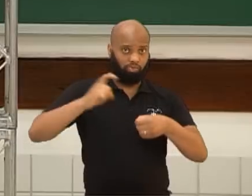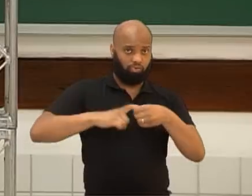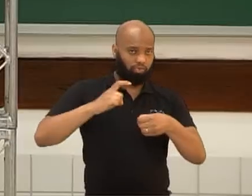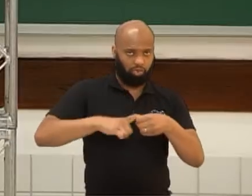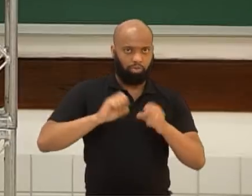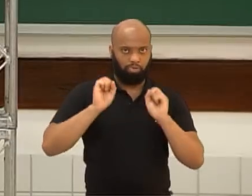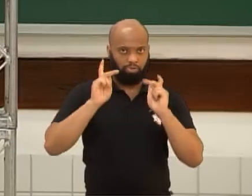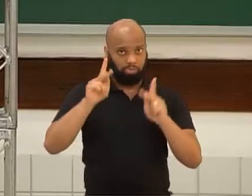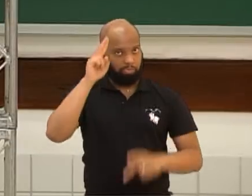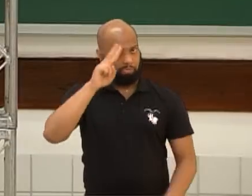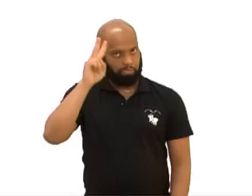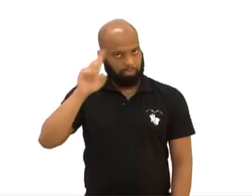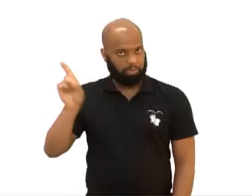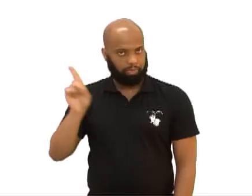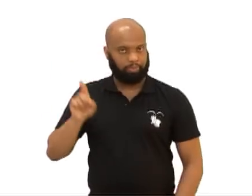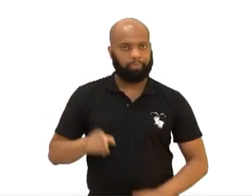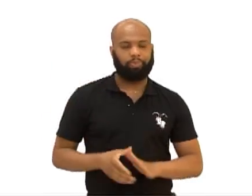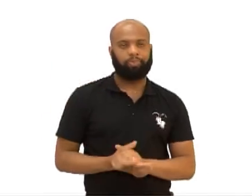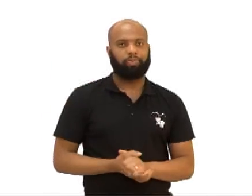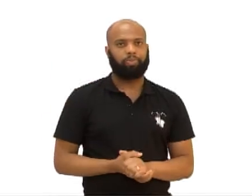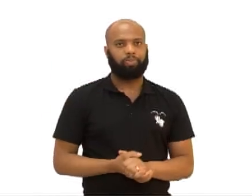equilátero? Relembrando isso.